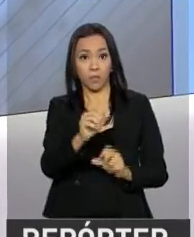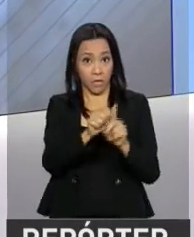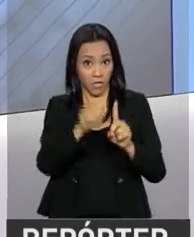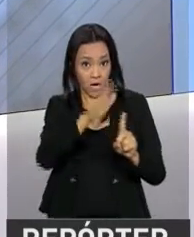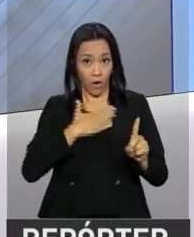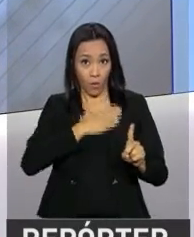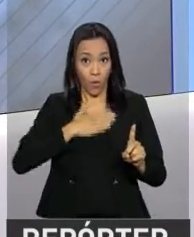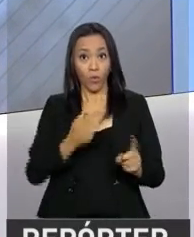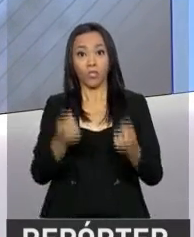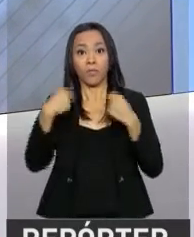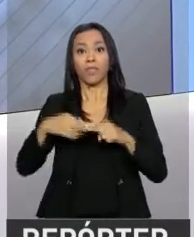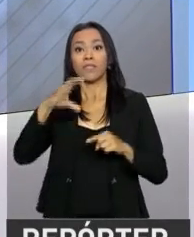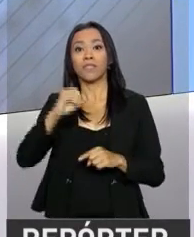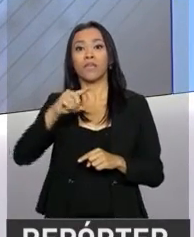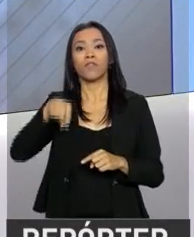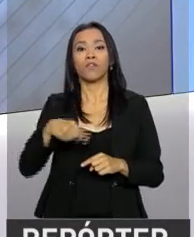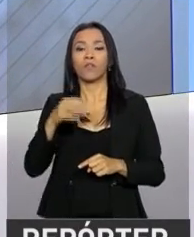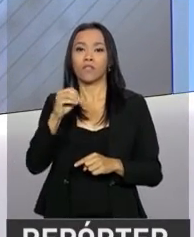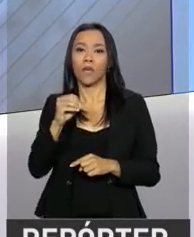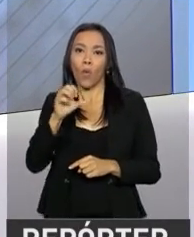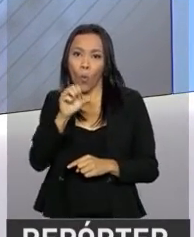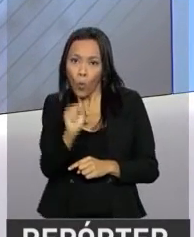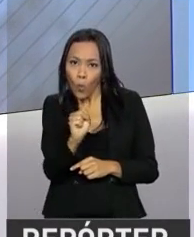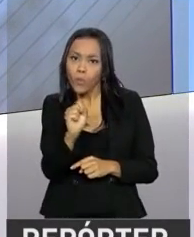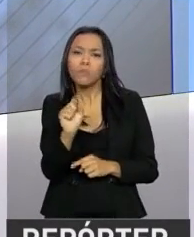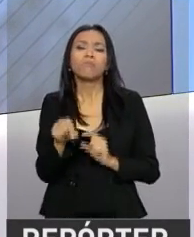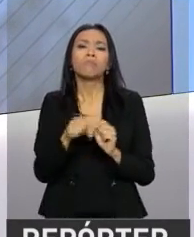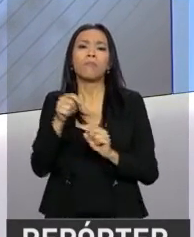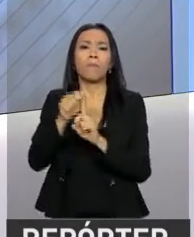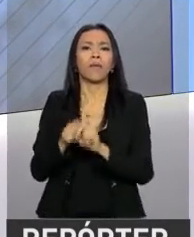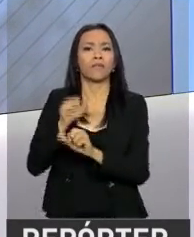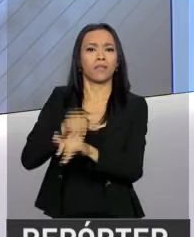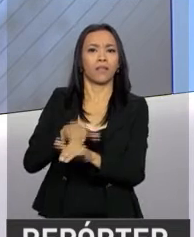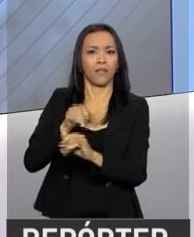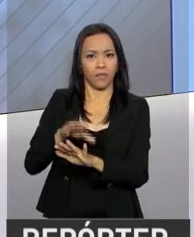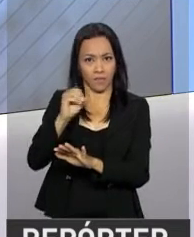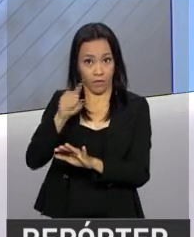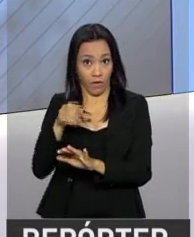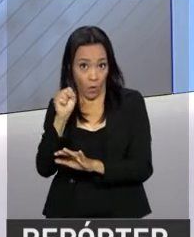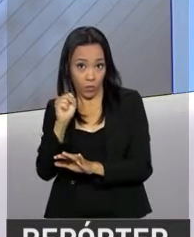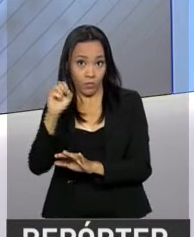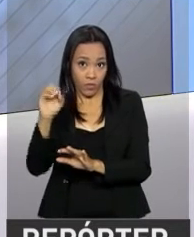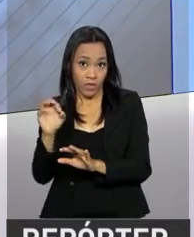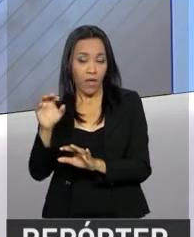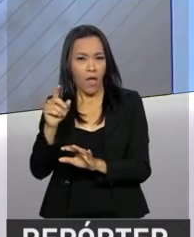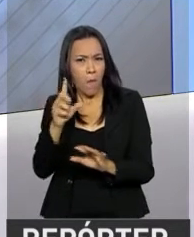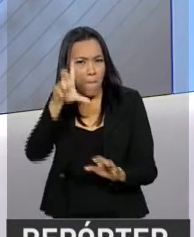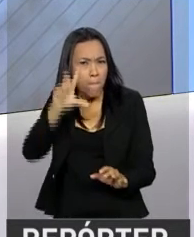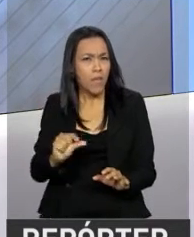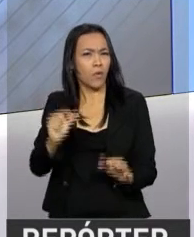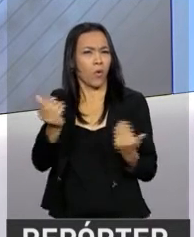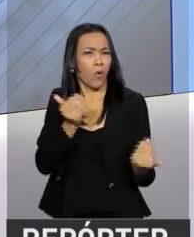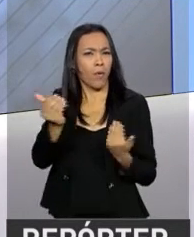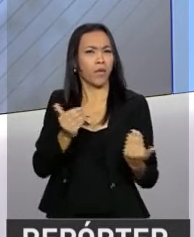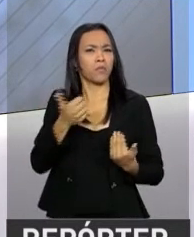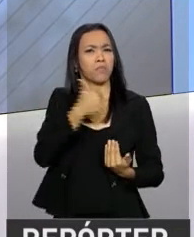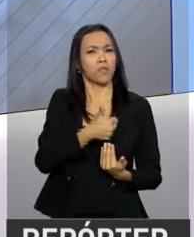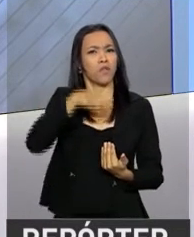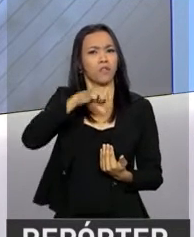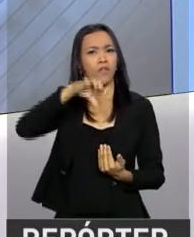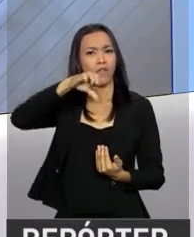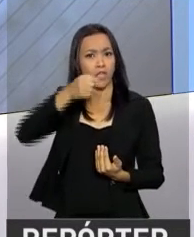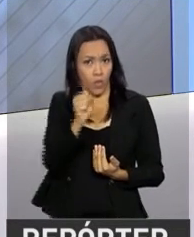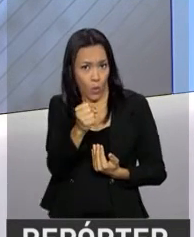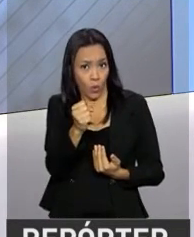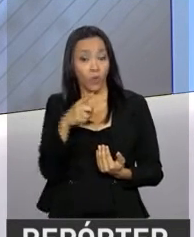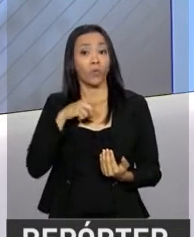para 0,08% em setembro. É o menor índice para o mês de setembro desde 1998, quando